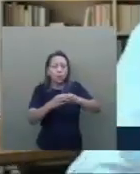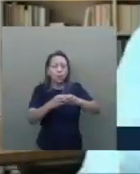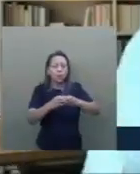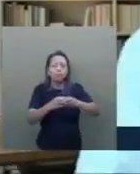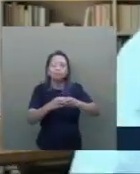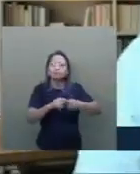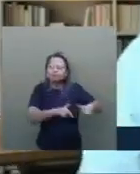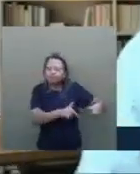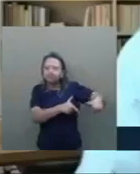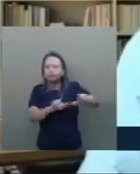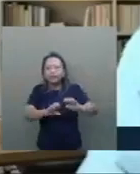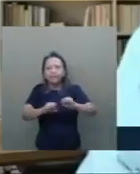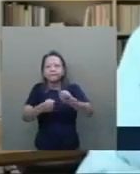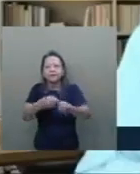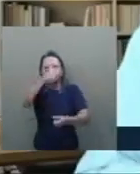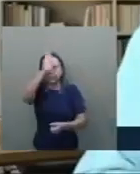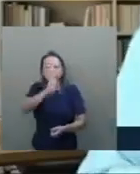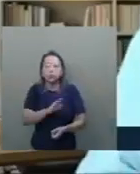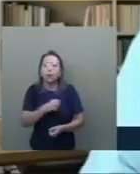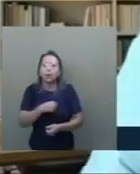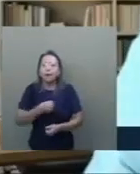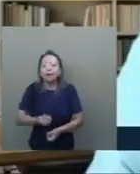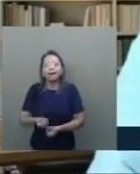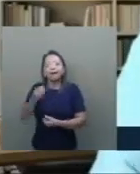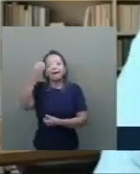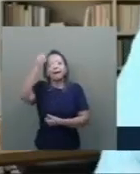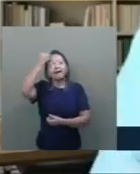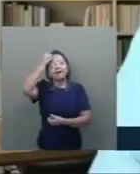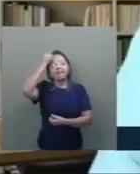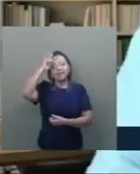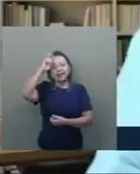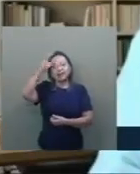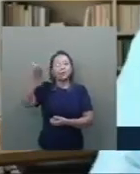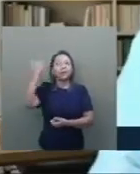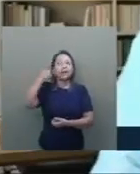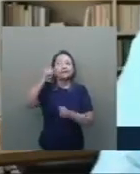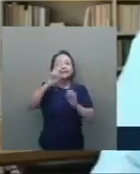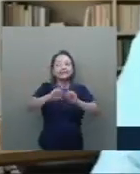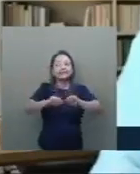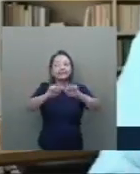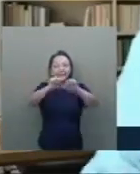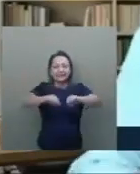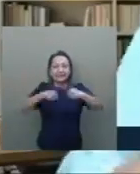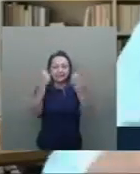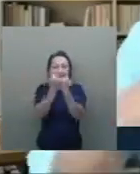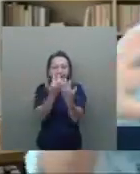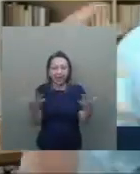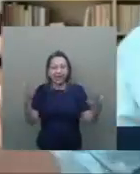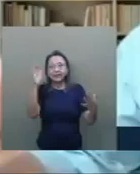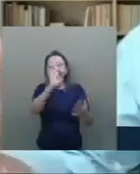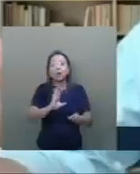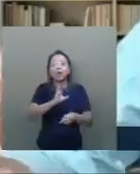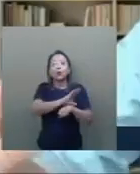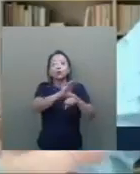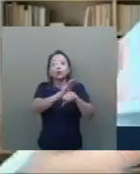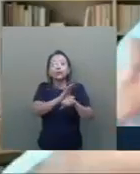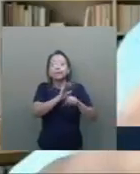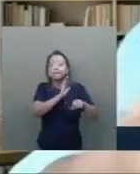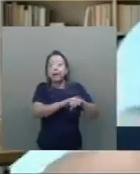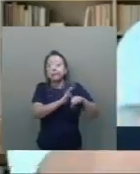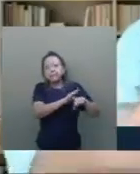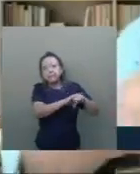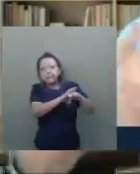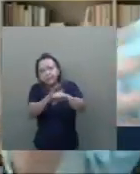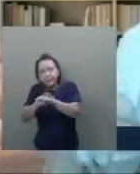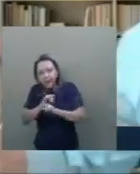pelo Brasil, né? Me lembra muito a Assembleia Nacional Constituinte, a grande campanha das